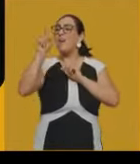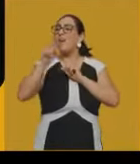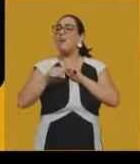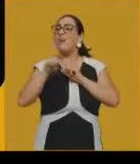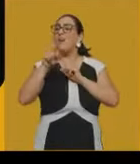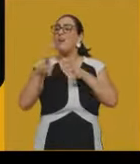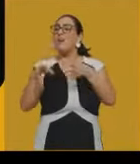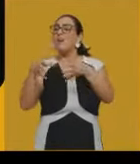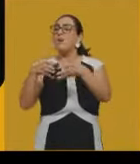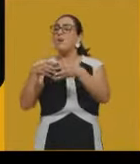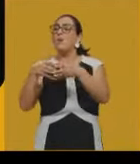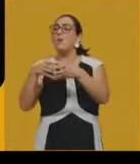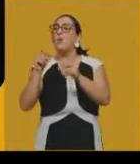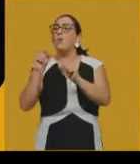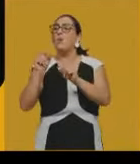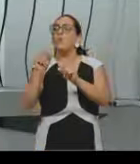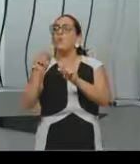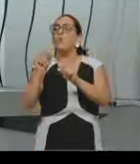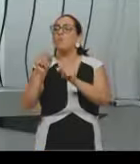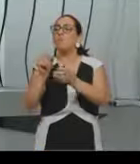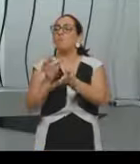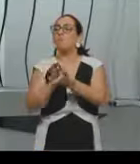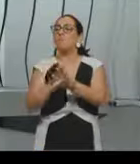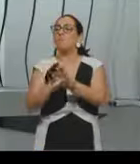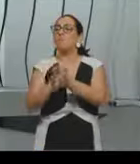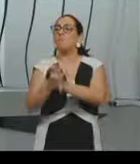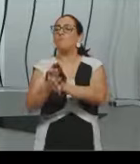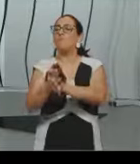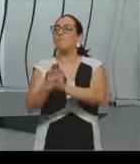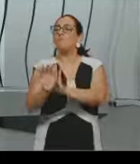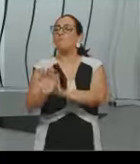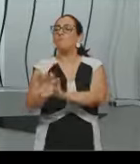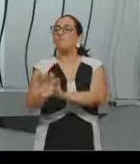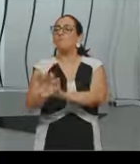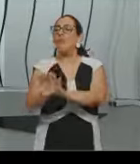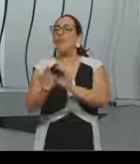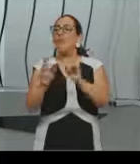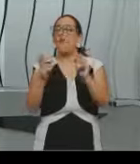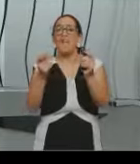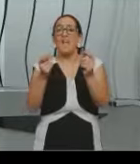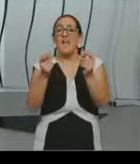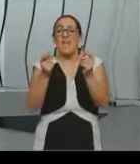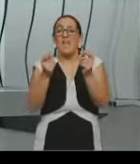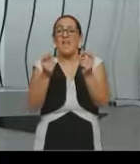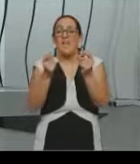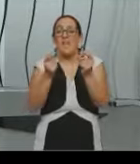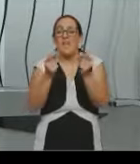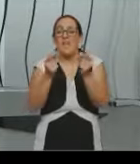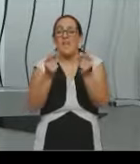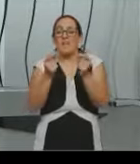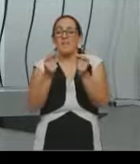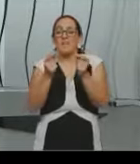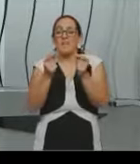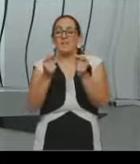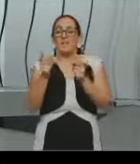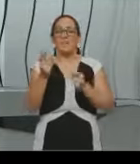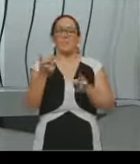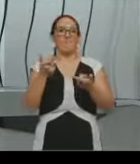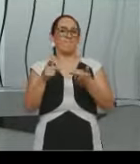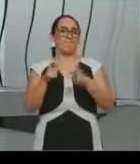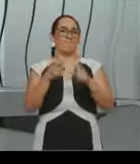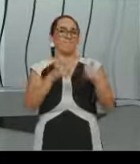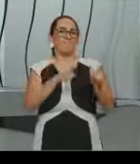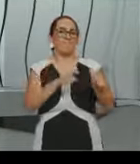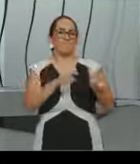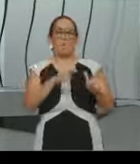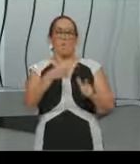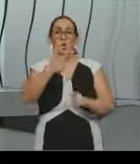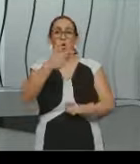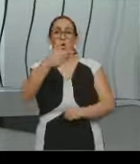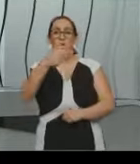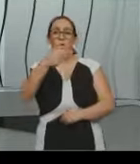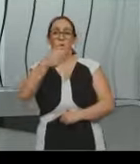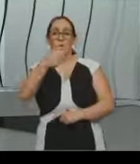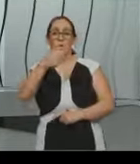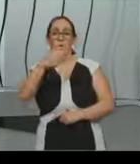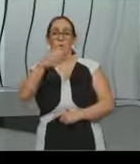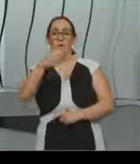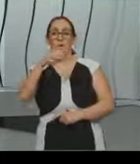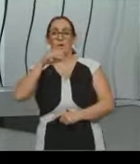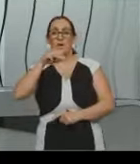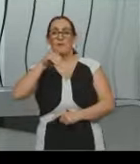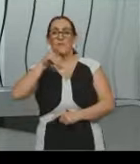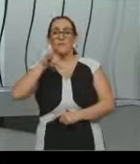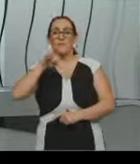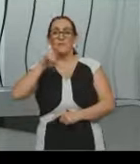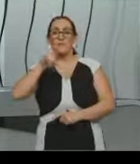gente pode dizer, aqueles que não tiverem uma renda anual comprovada, por exemplo, de R$200 mil. Essa nossa Constituição,